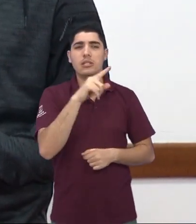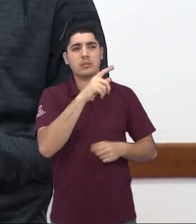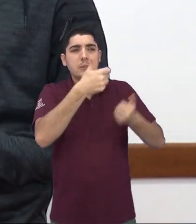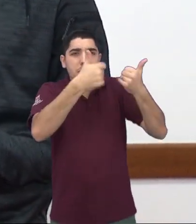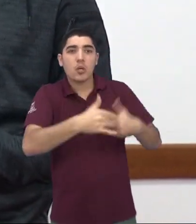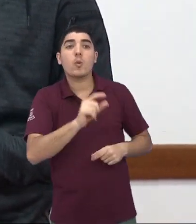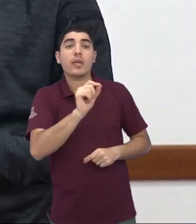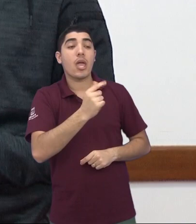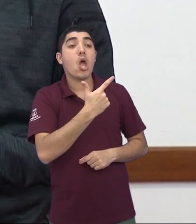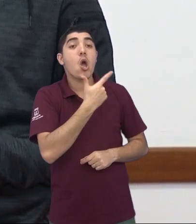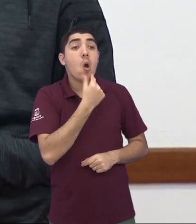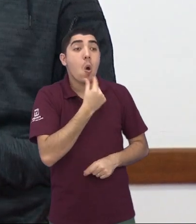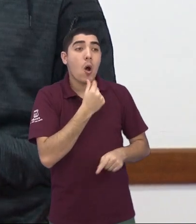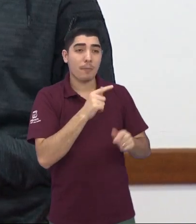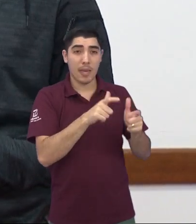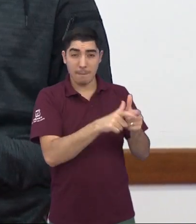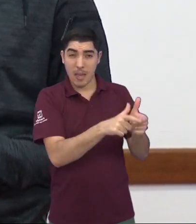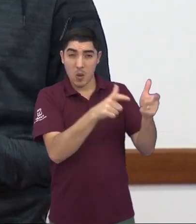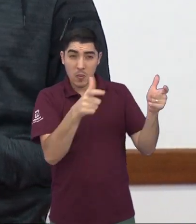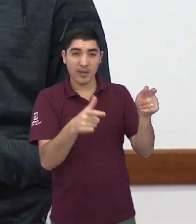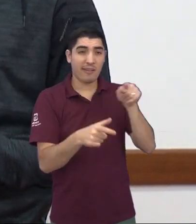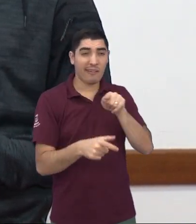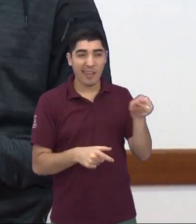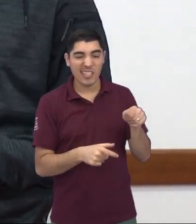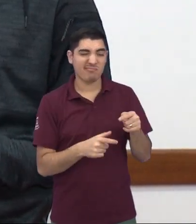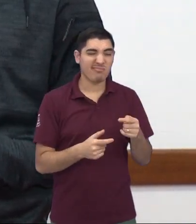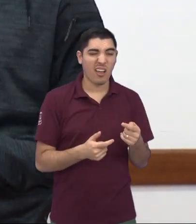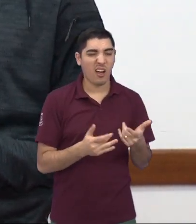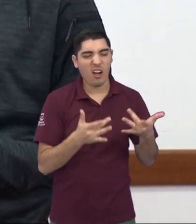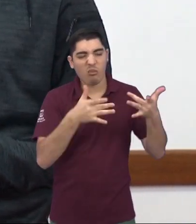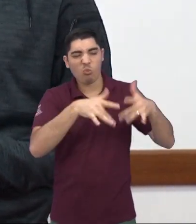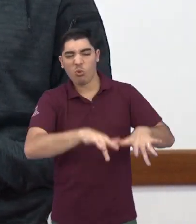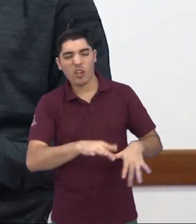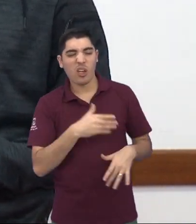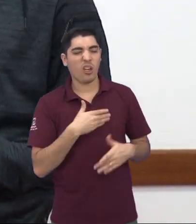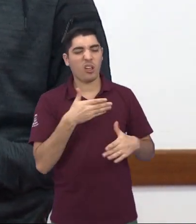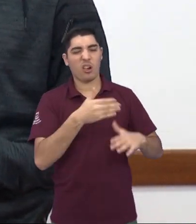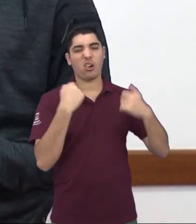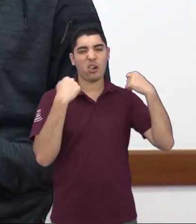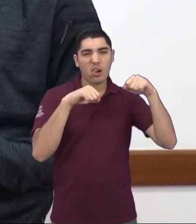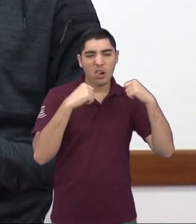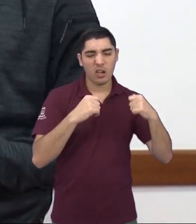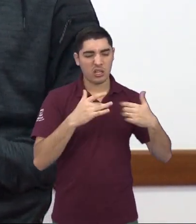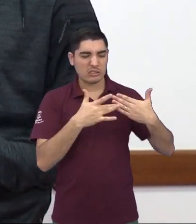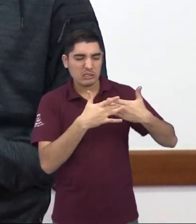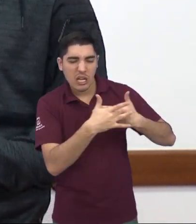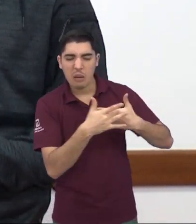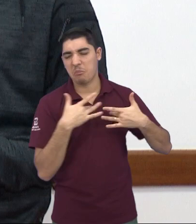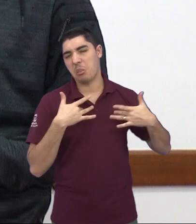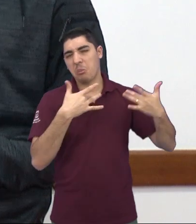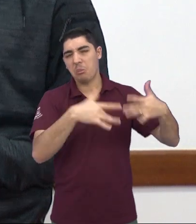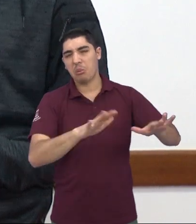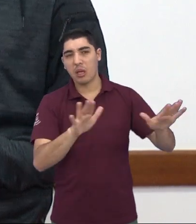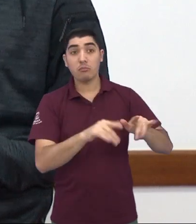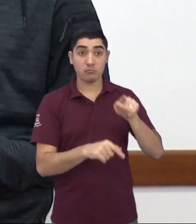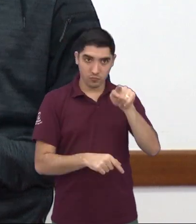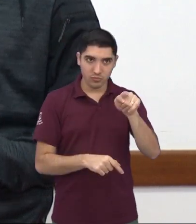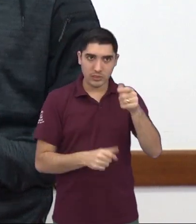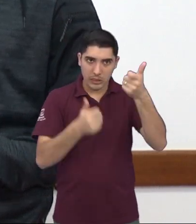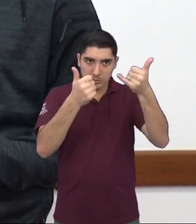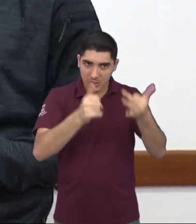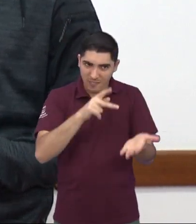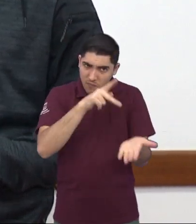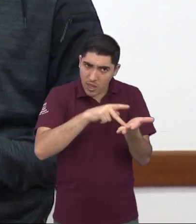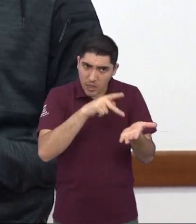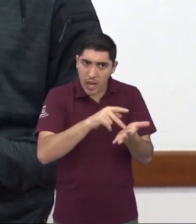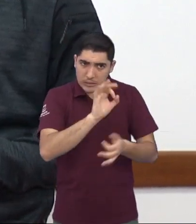homens, né? Às vezes os homens, eles são mais resistentes a praticarem exercícios, né? A fazerem exames. E você também confirma,